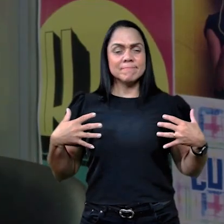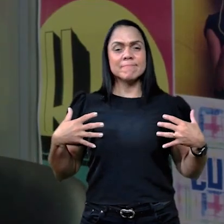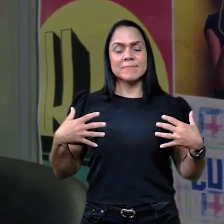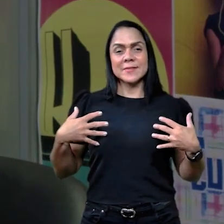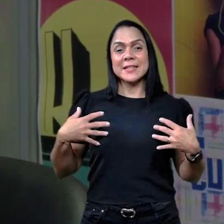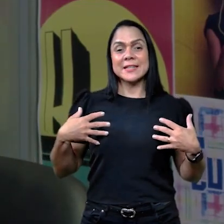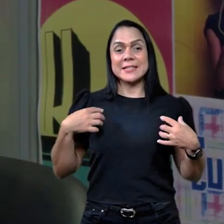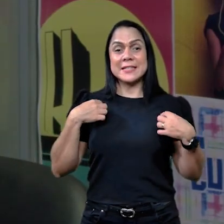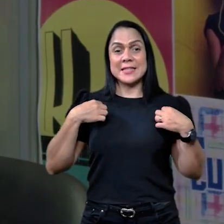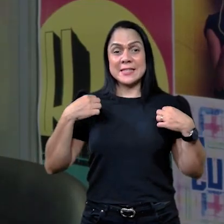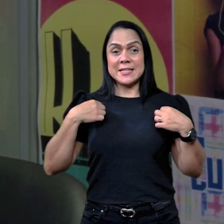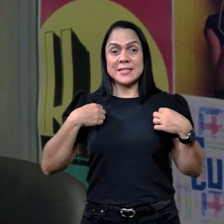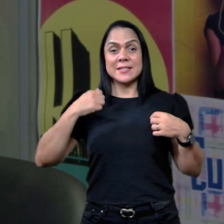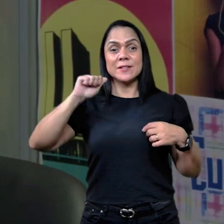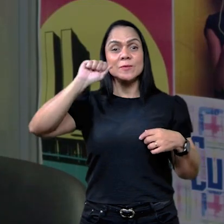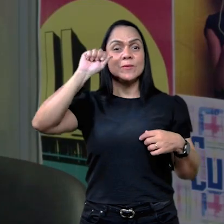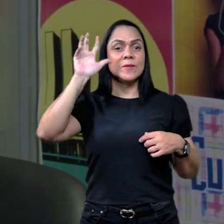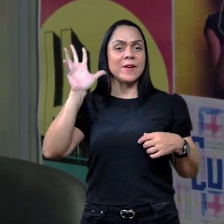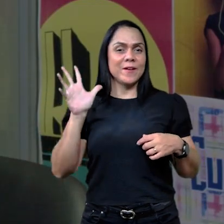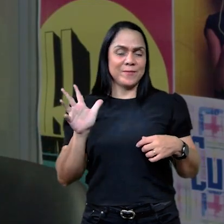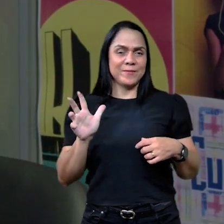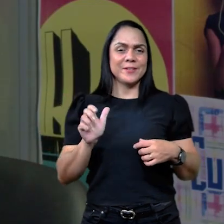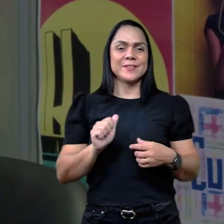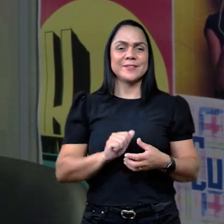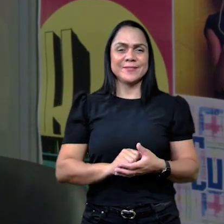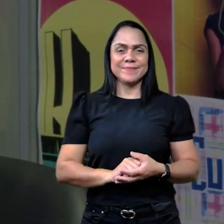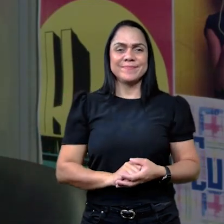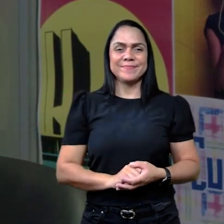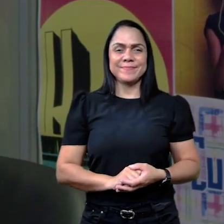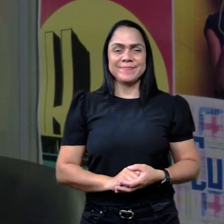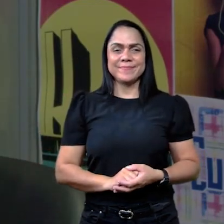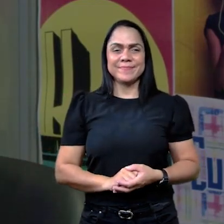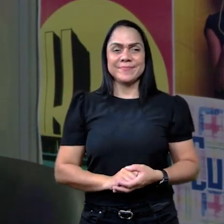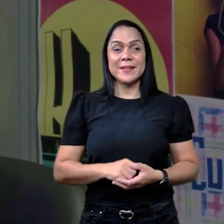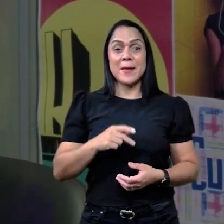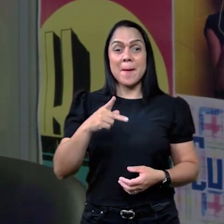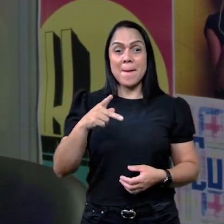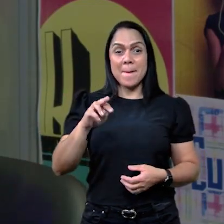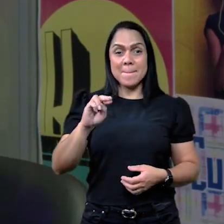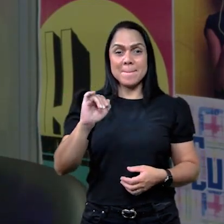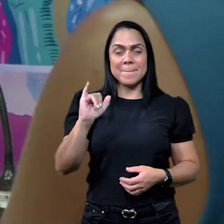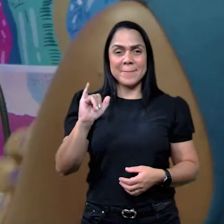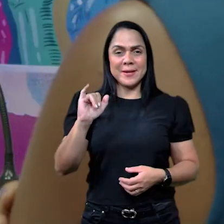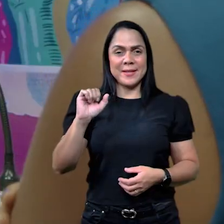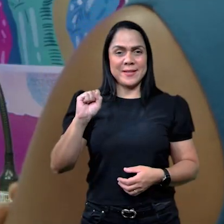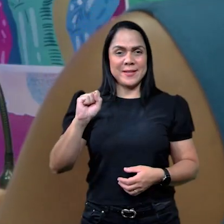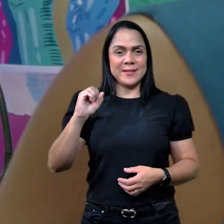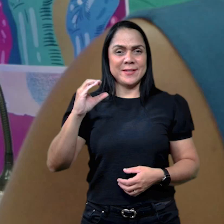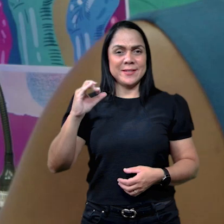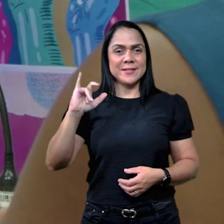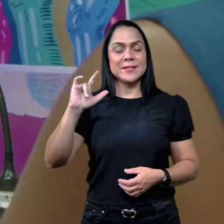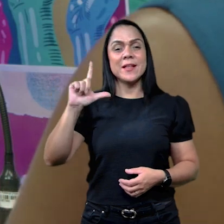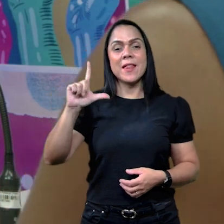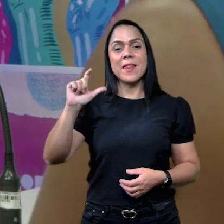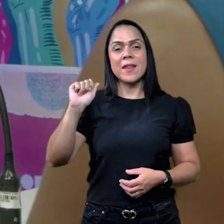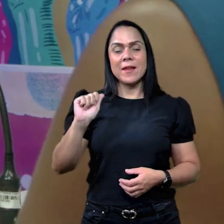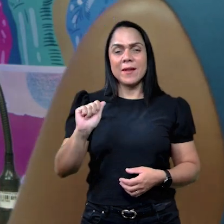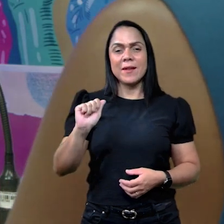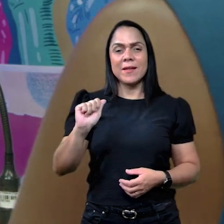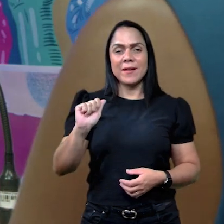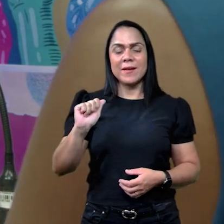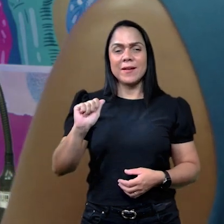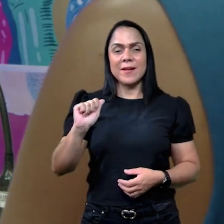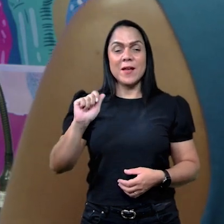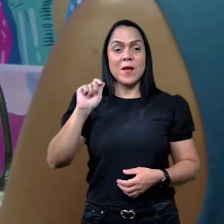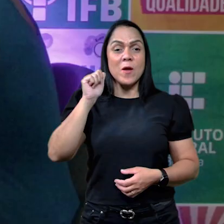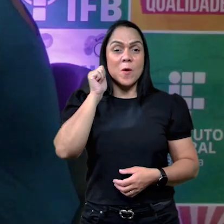Grafismo de tecido africano. Acho que é isso. Priscila. Obrigada, Bianca. Sou